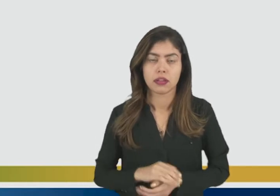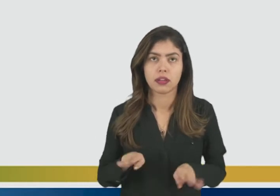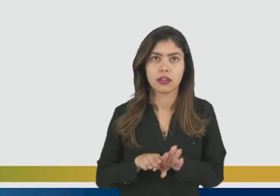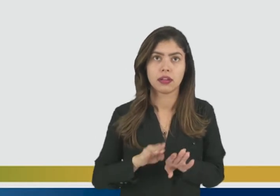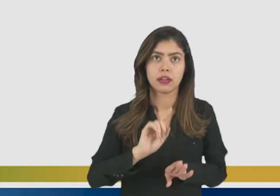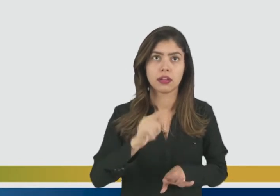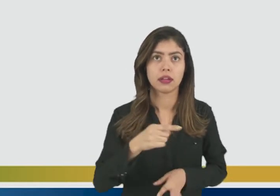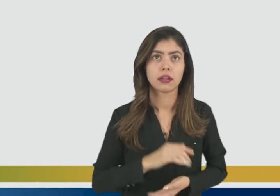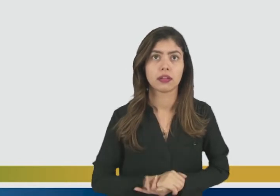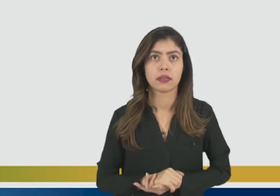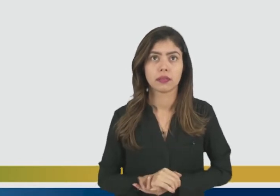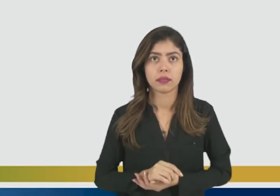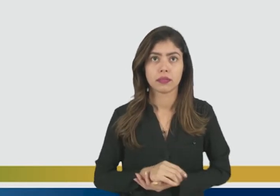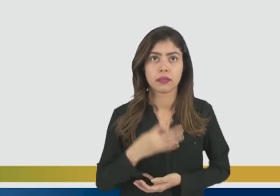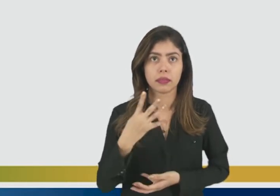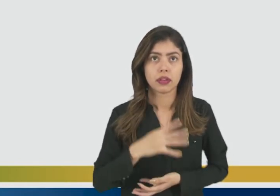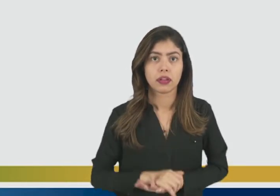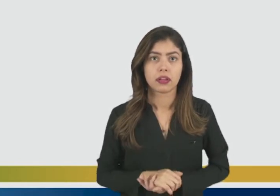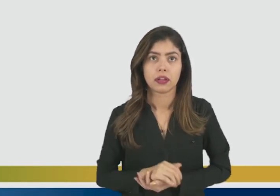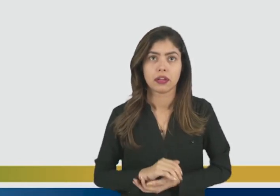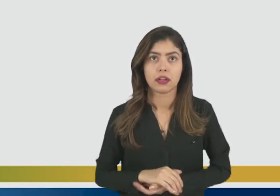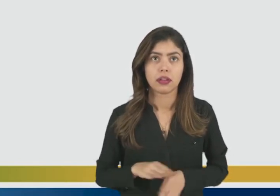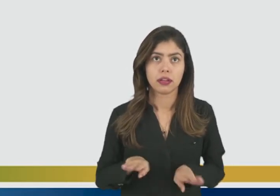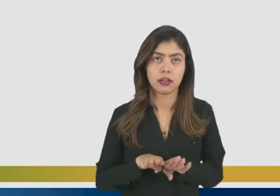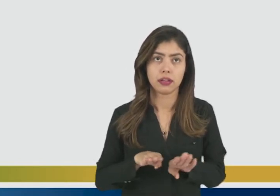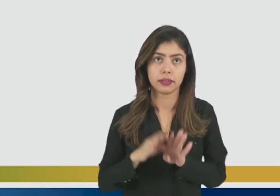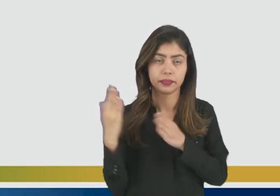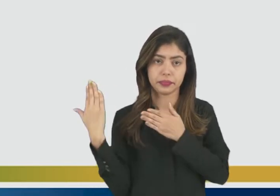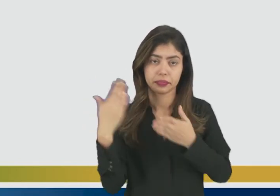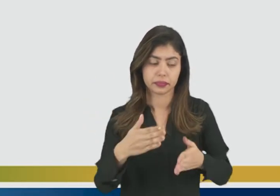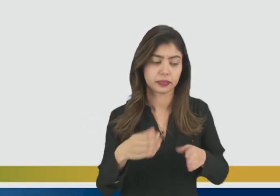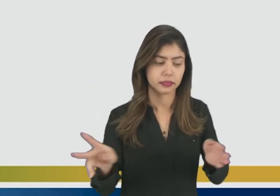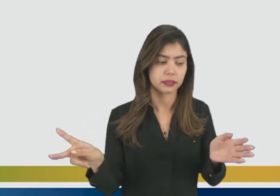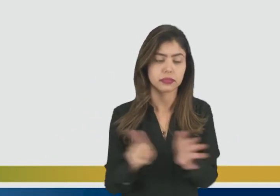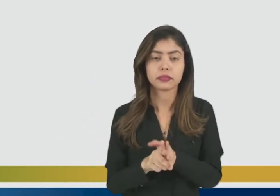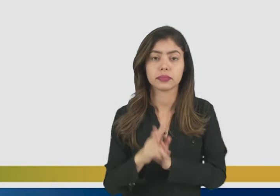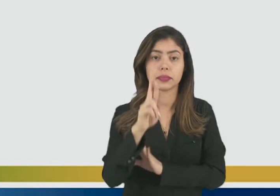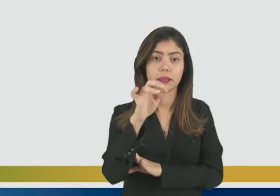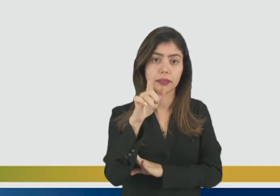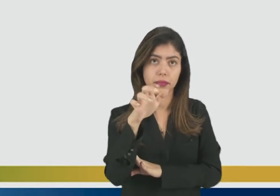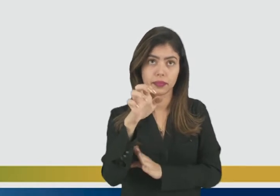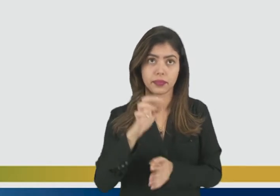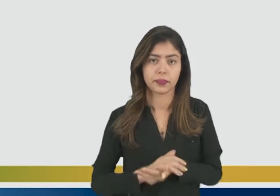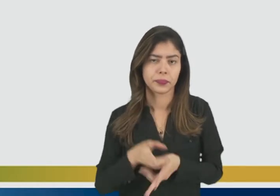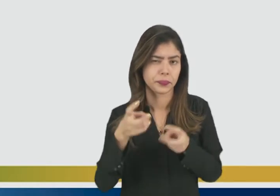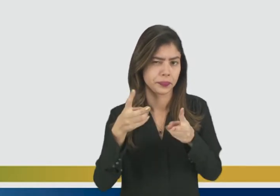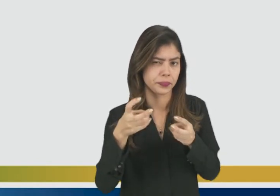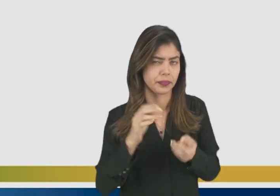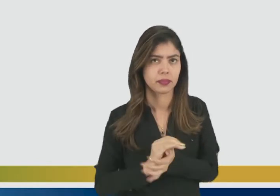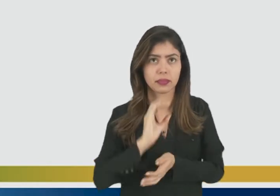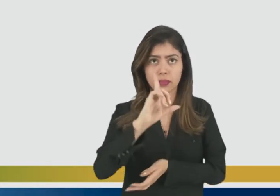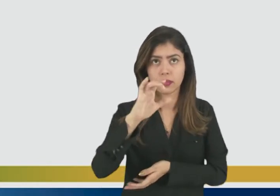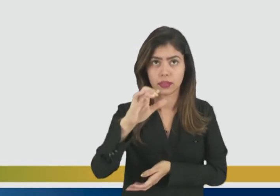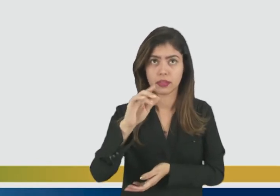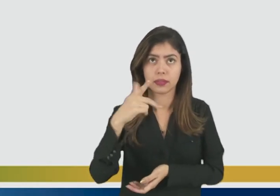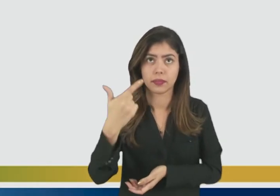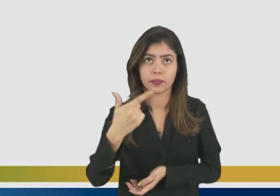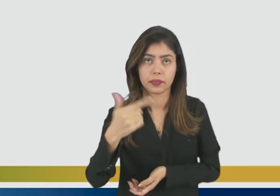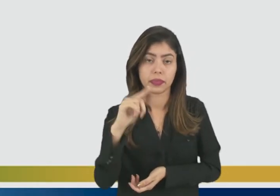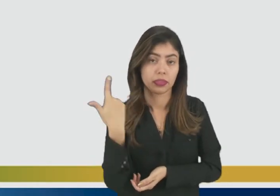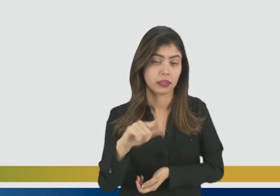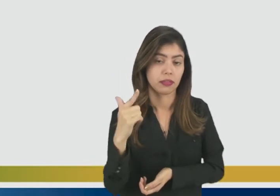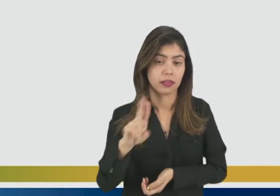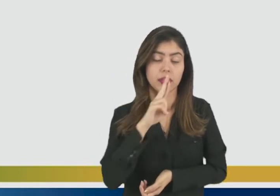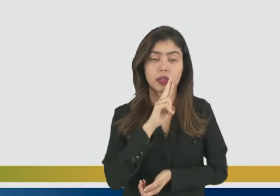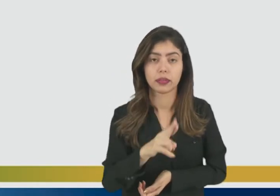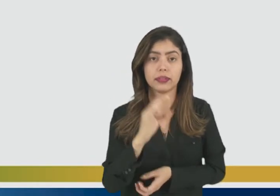411,4. O segundo passo é determinar a entalpia dos reagentes. Perceba que o Cl2 não tem valor. Se ele não tem